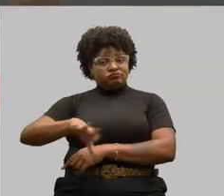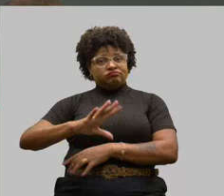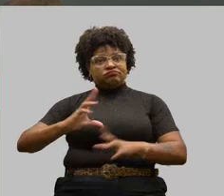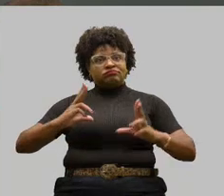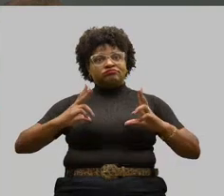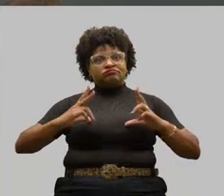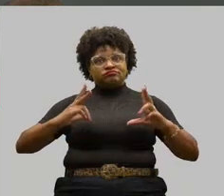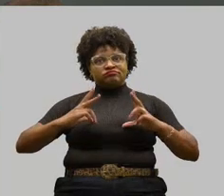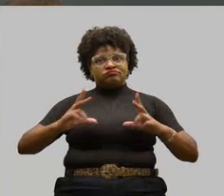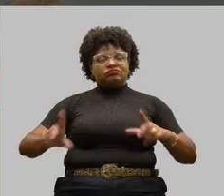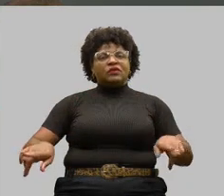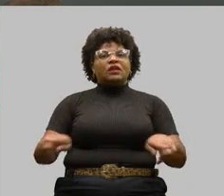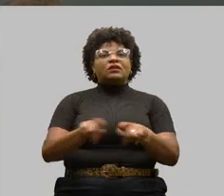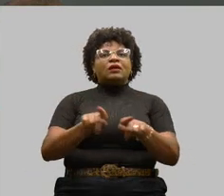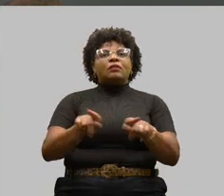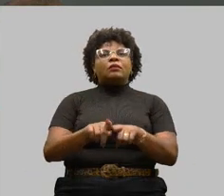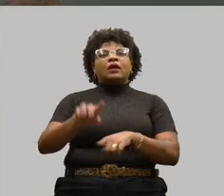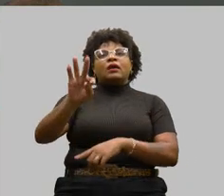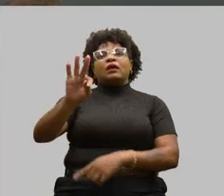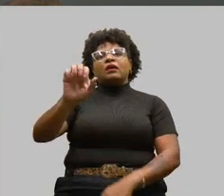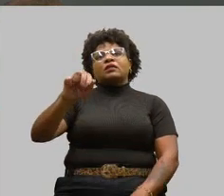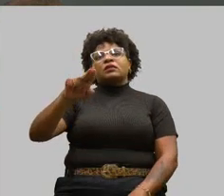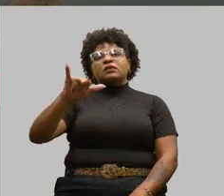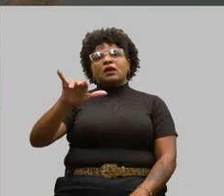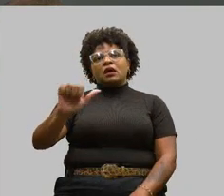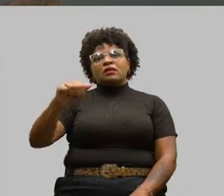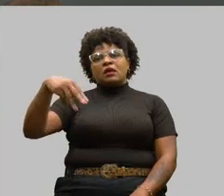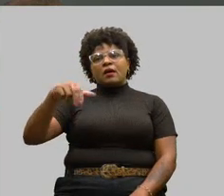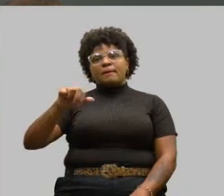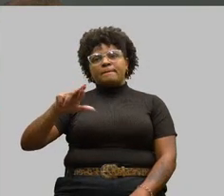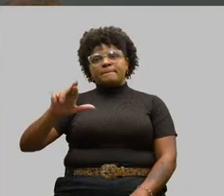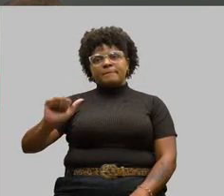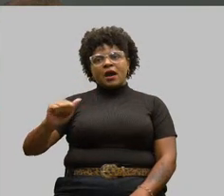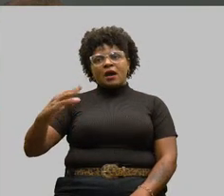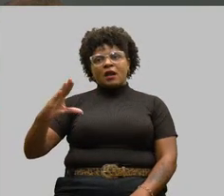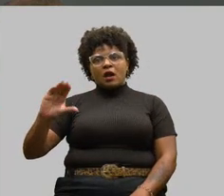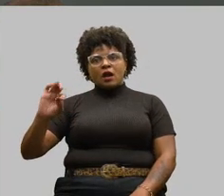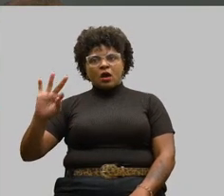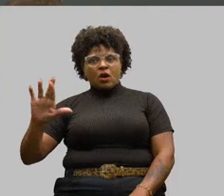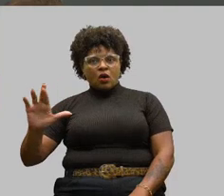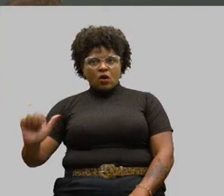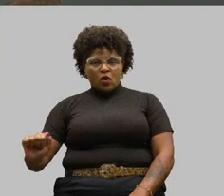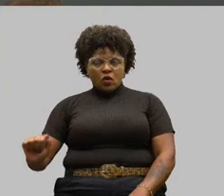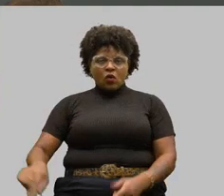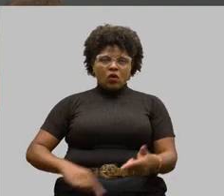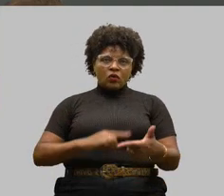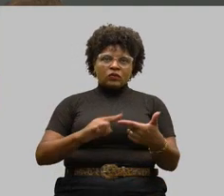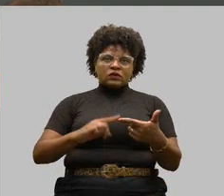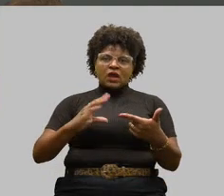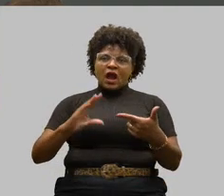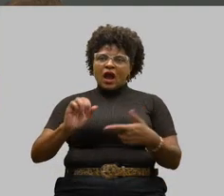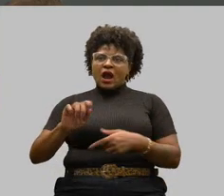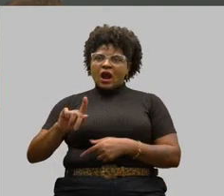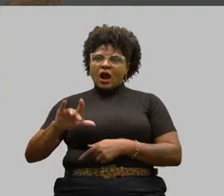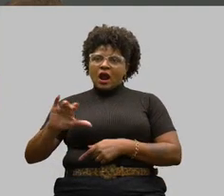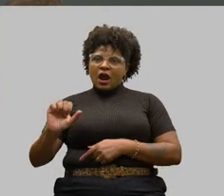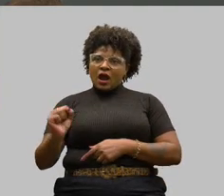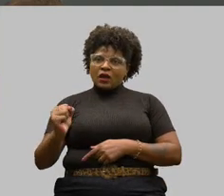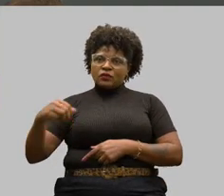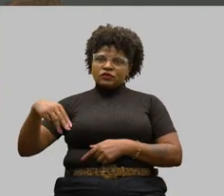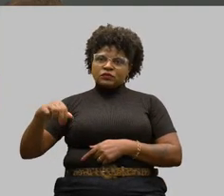presença da Tânia Mara Costa de Frias familiar do Carlos Magno de Melo Nóbrega